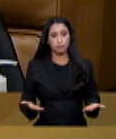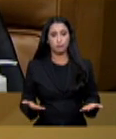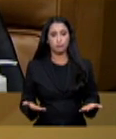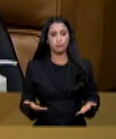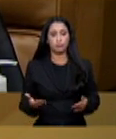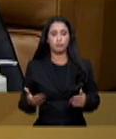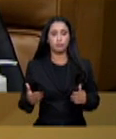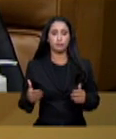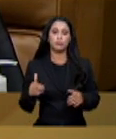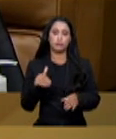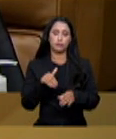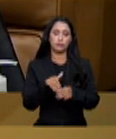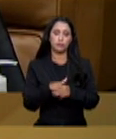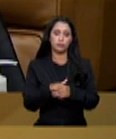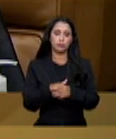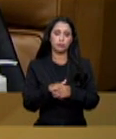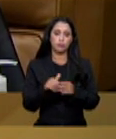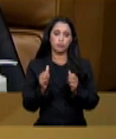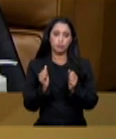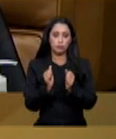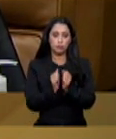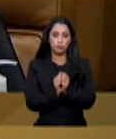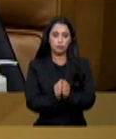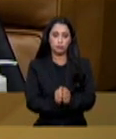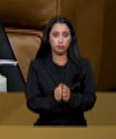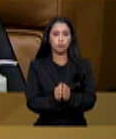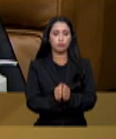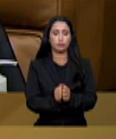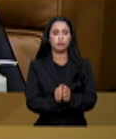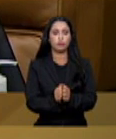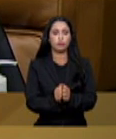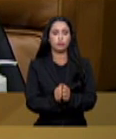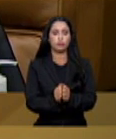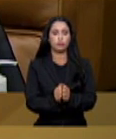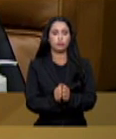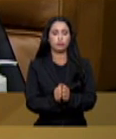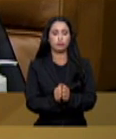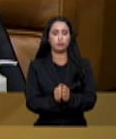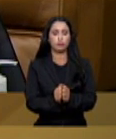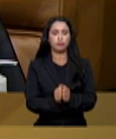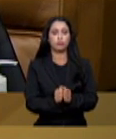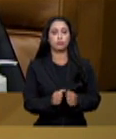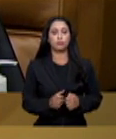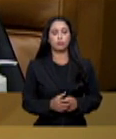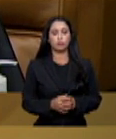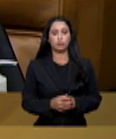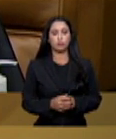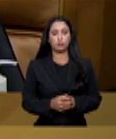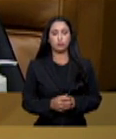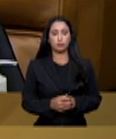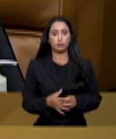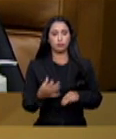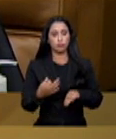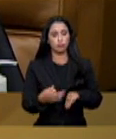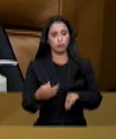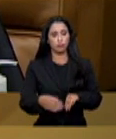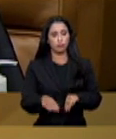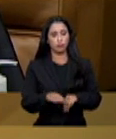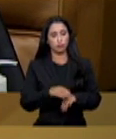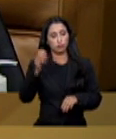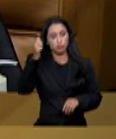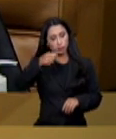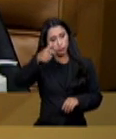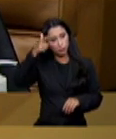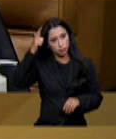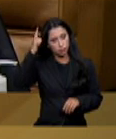estou acompanhando mais especificamente a conclusão do ministro